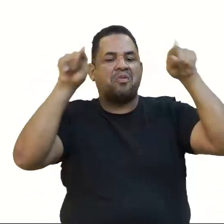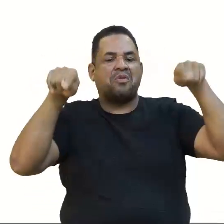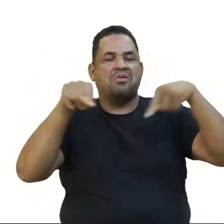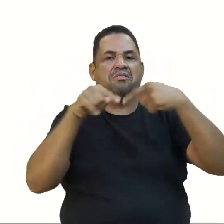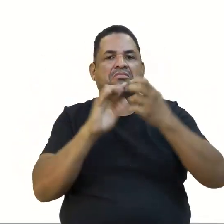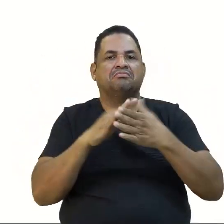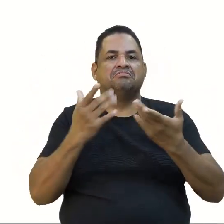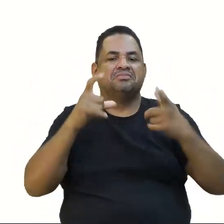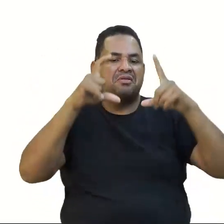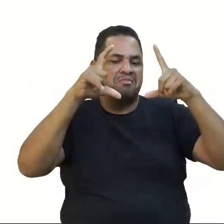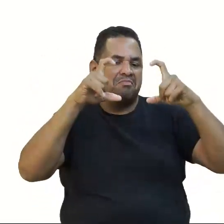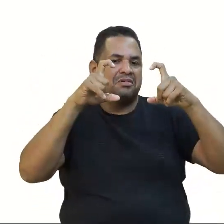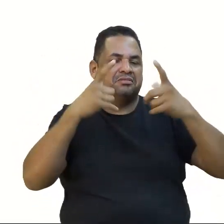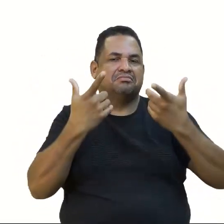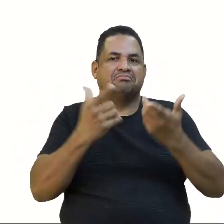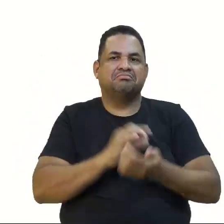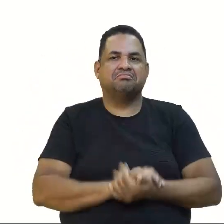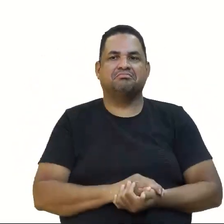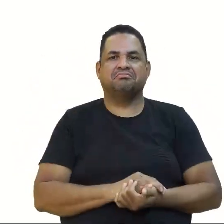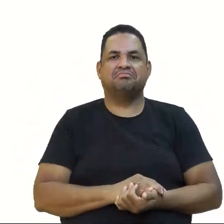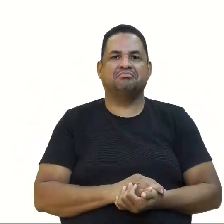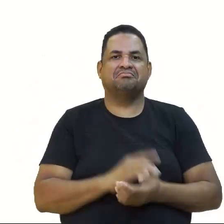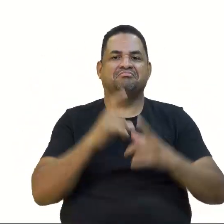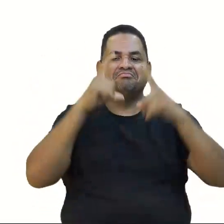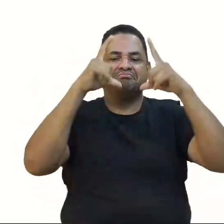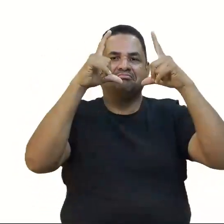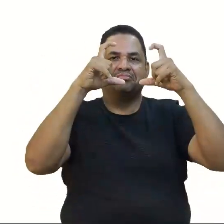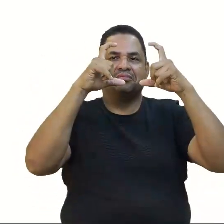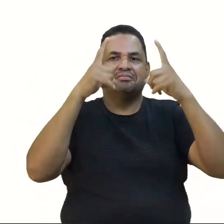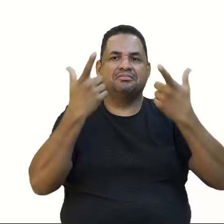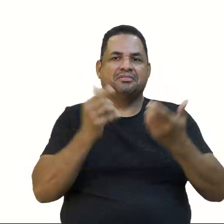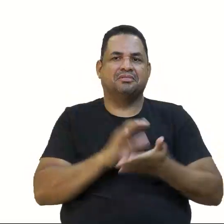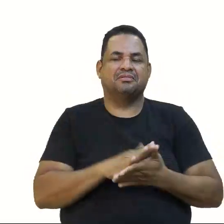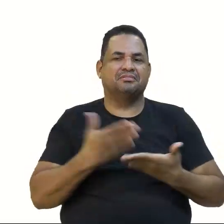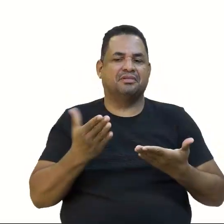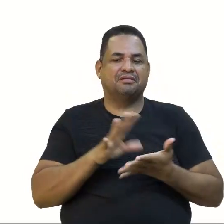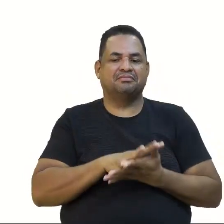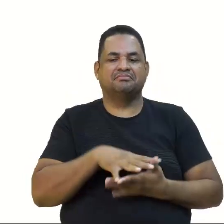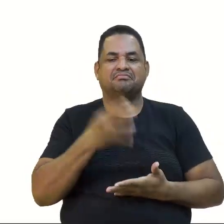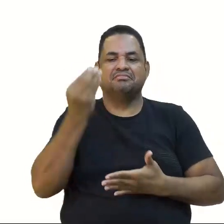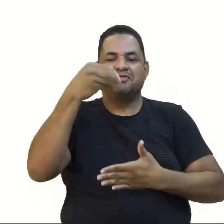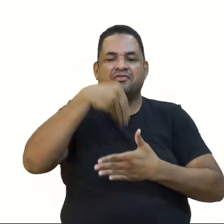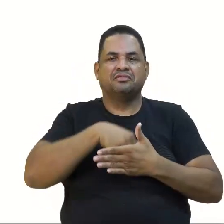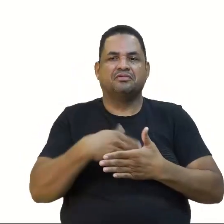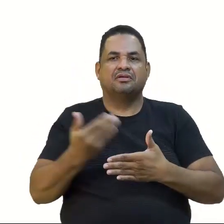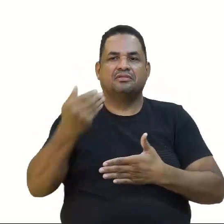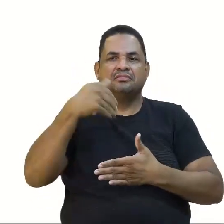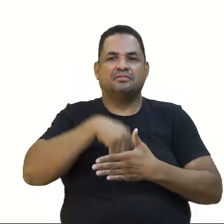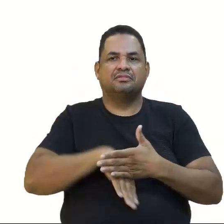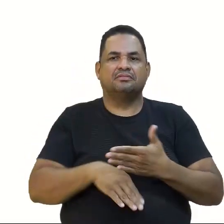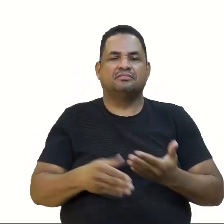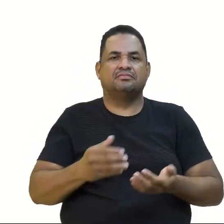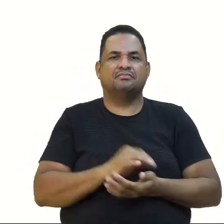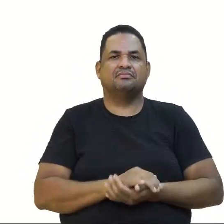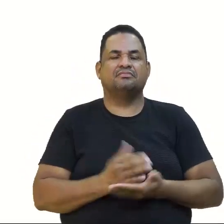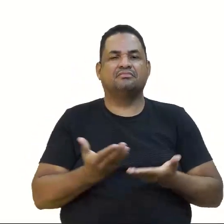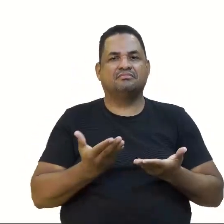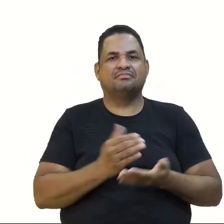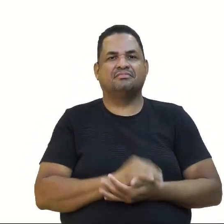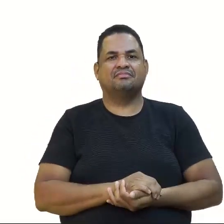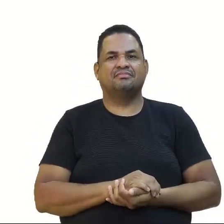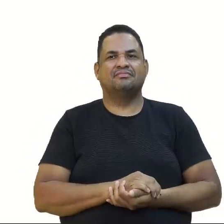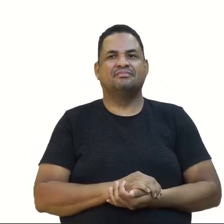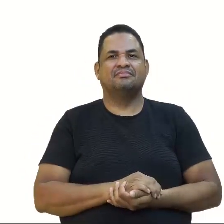dar um print na tela? Nem pergunta, né? É só printando e salvando, printando e salvando. Muito bem.